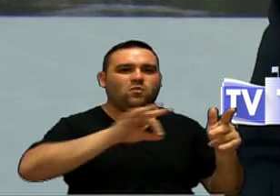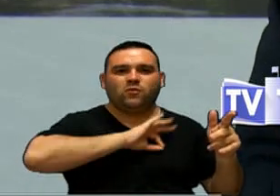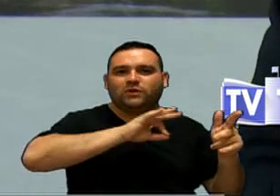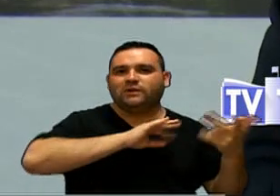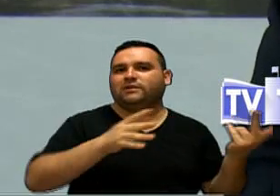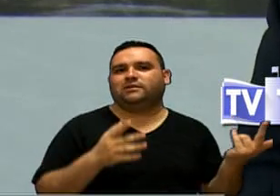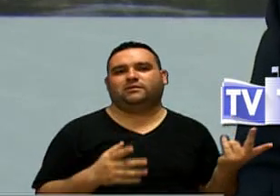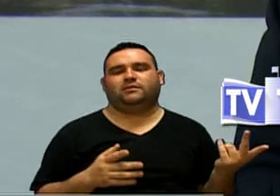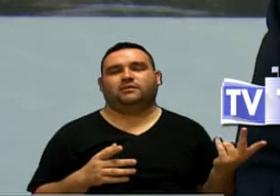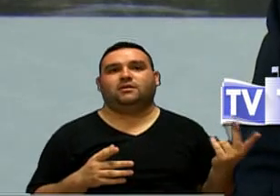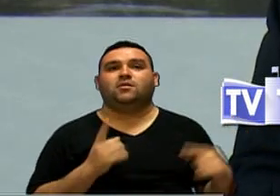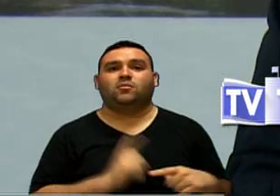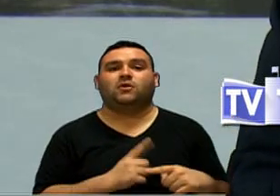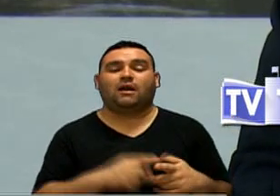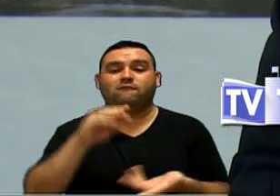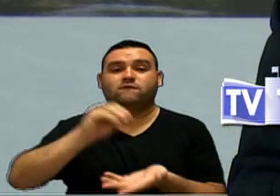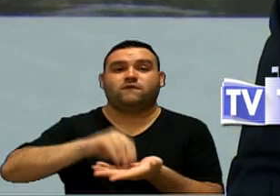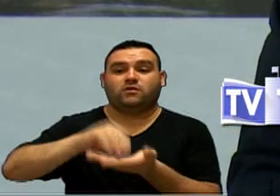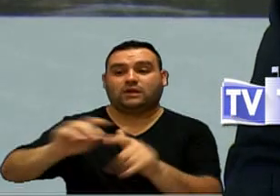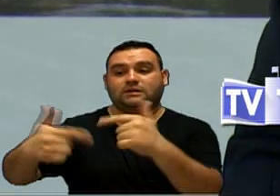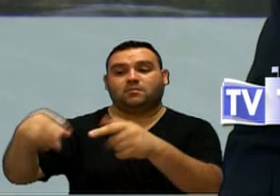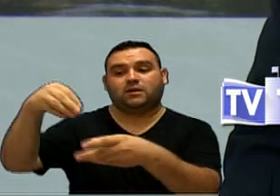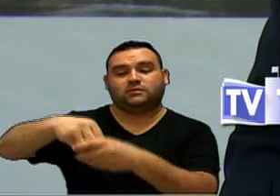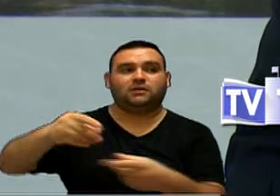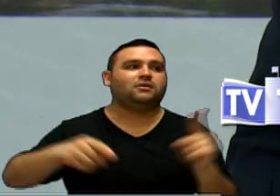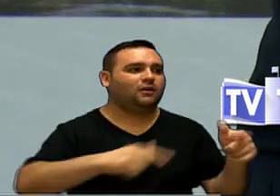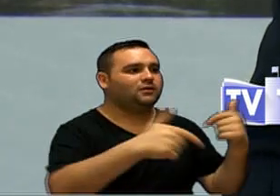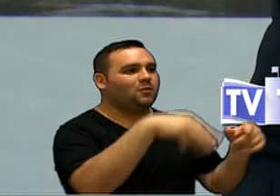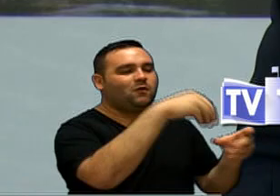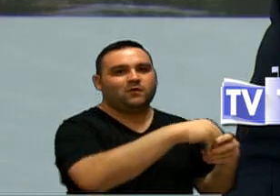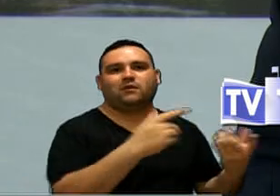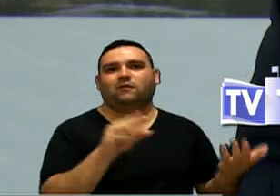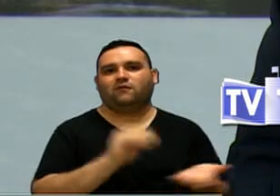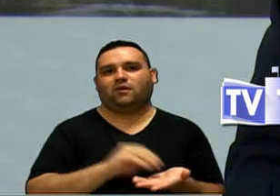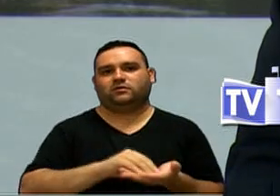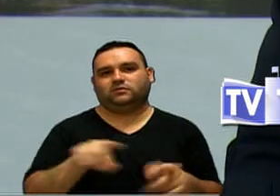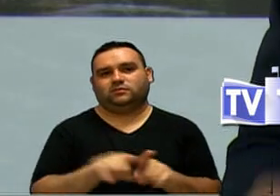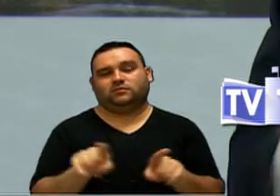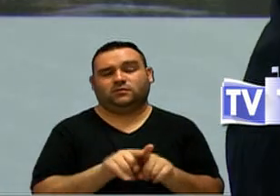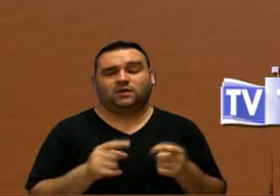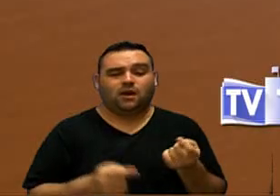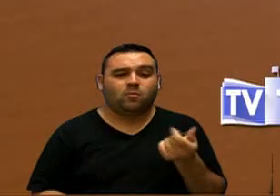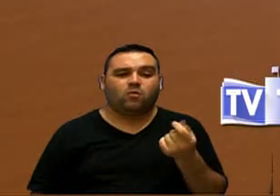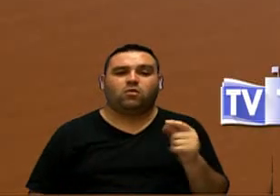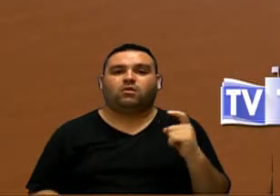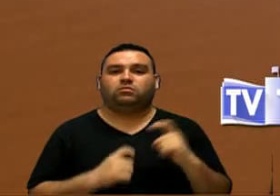Civil, da defasagem de pessoal. Os médicos são muito poucos,